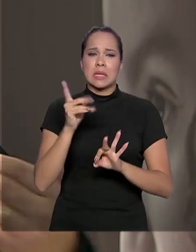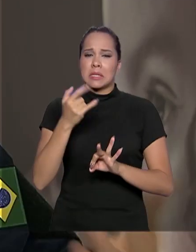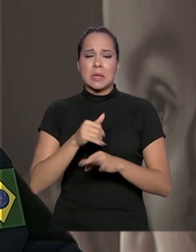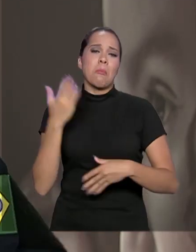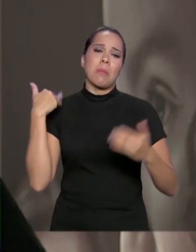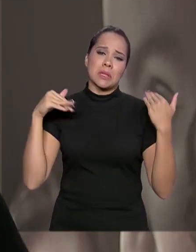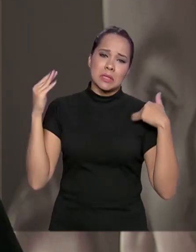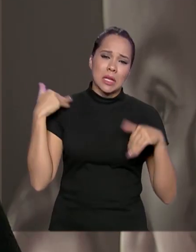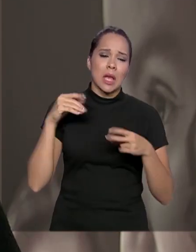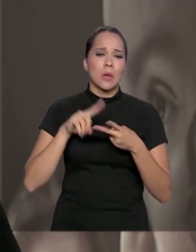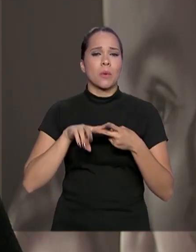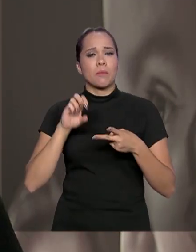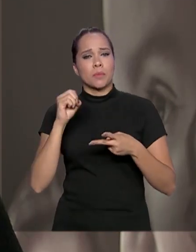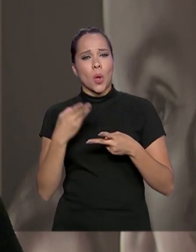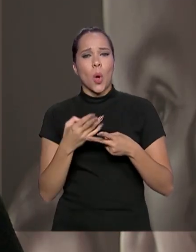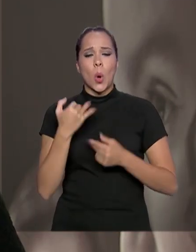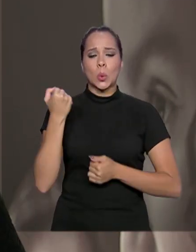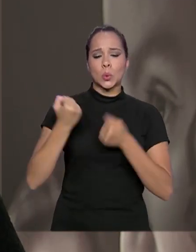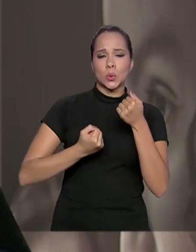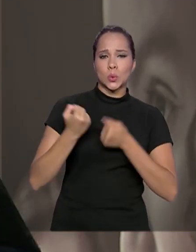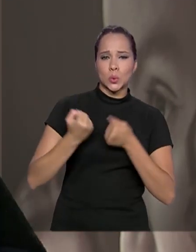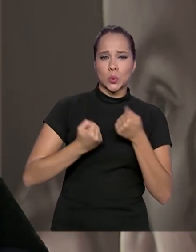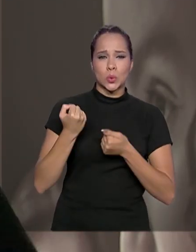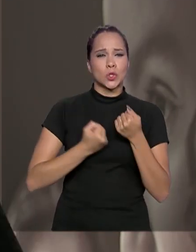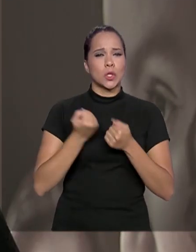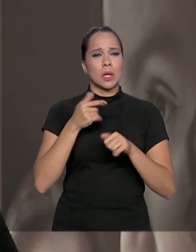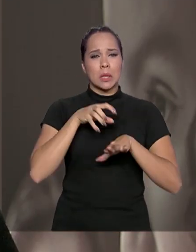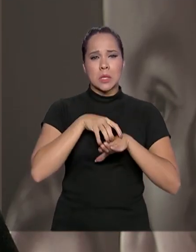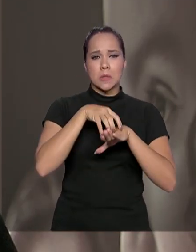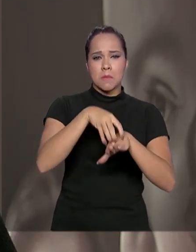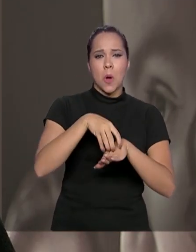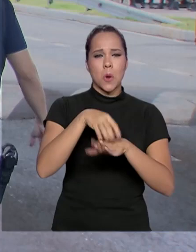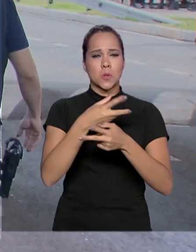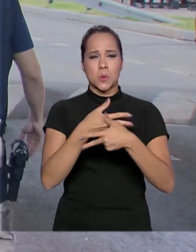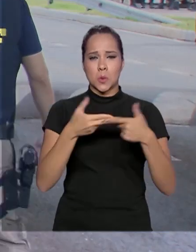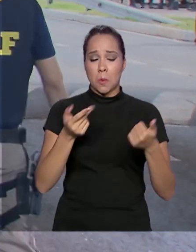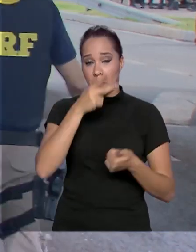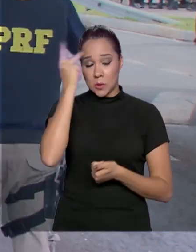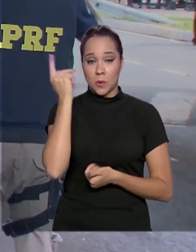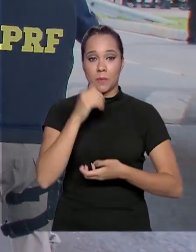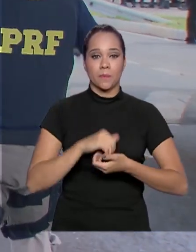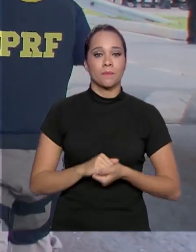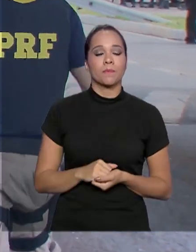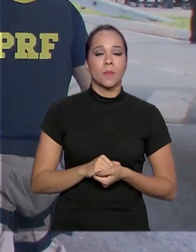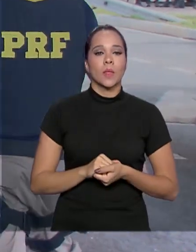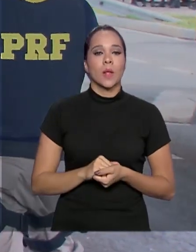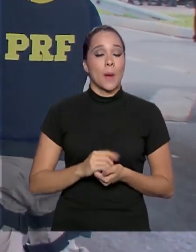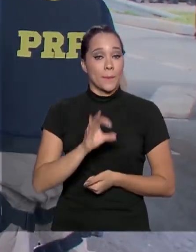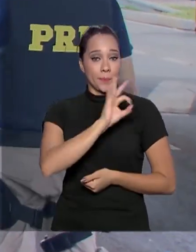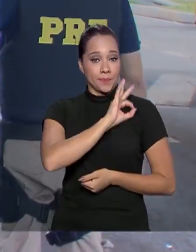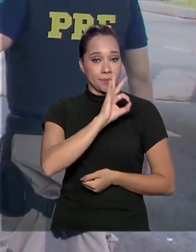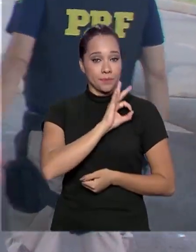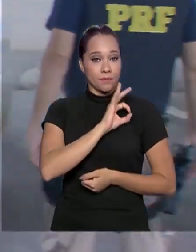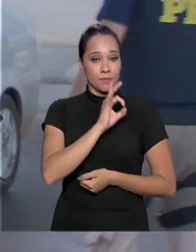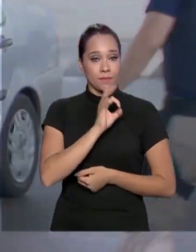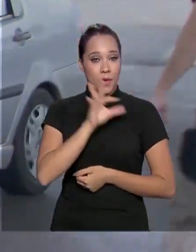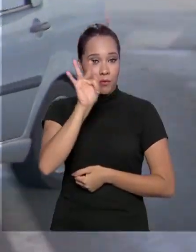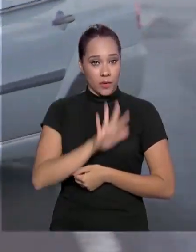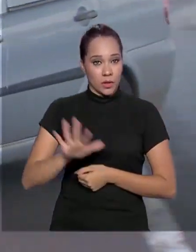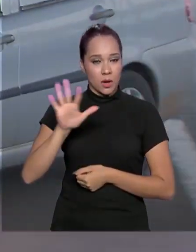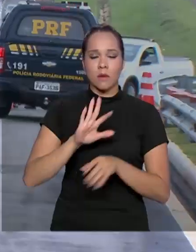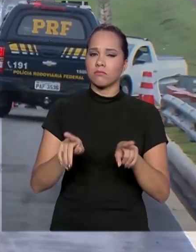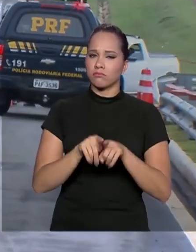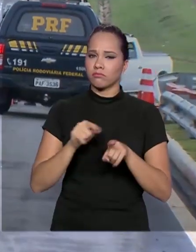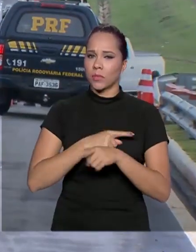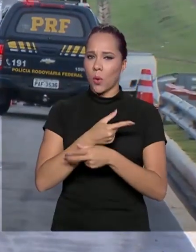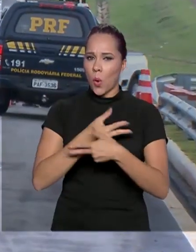de passeio, seja um veículo de transporte de cargas ou de passageiros. A Polícia Rodoviária Federal também atua em outras